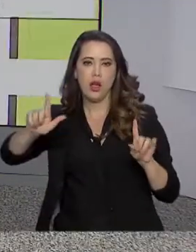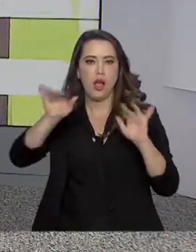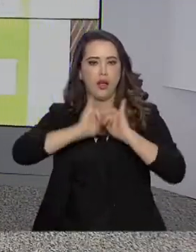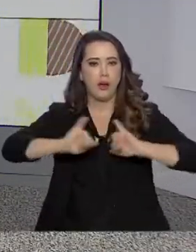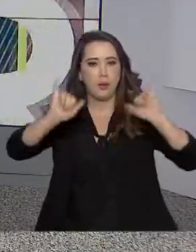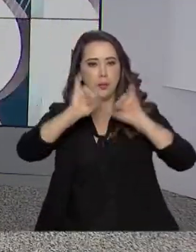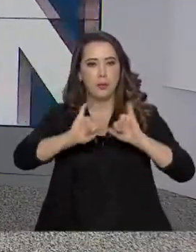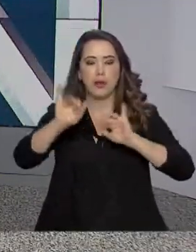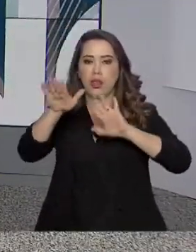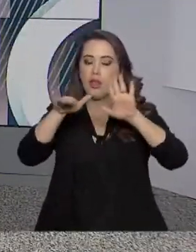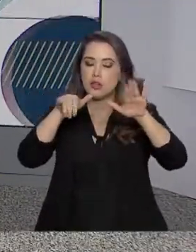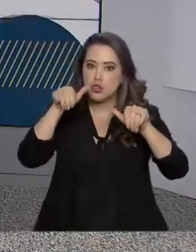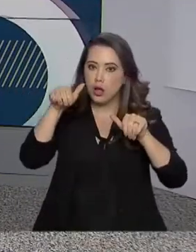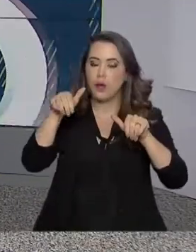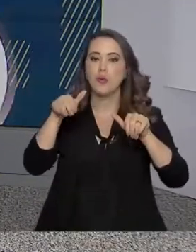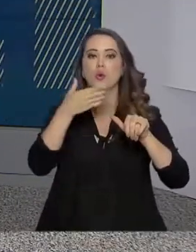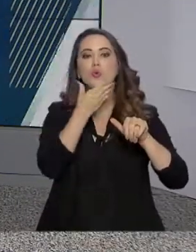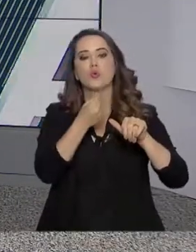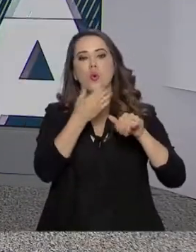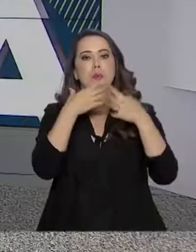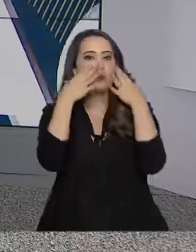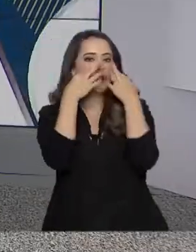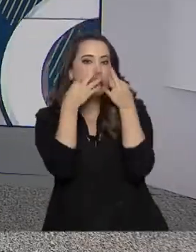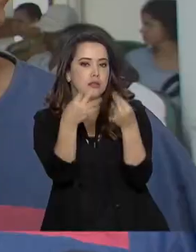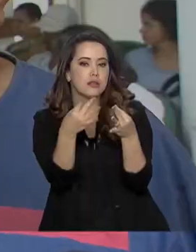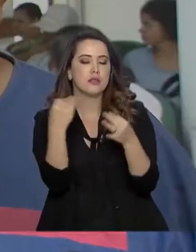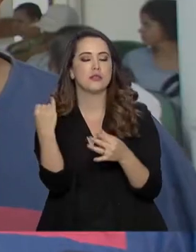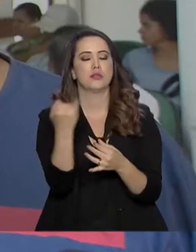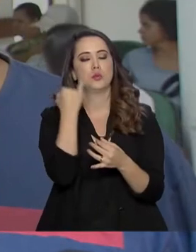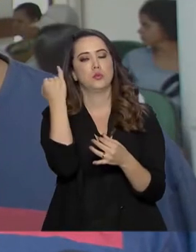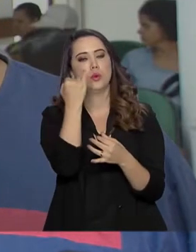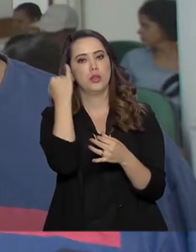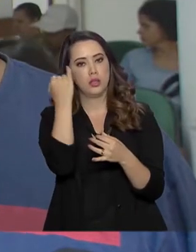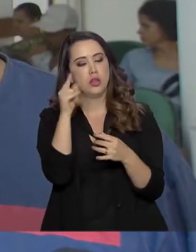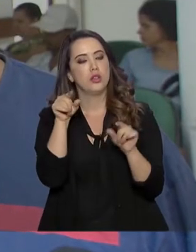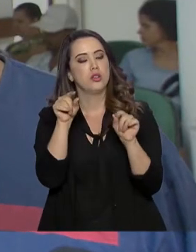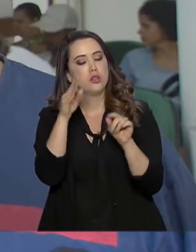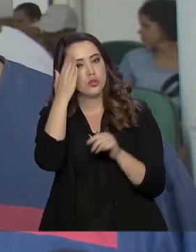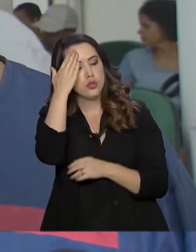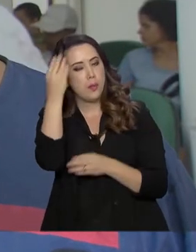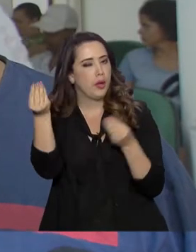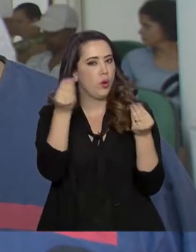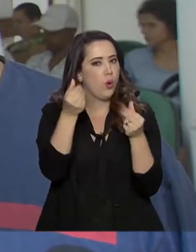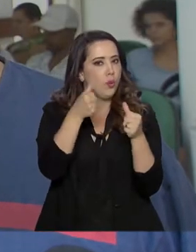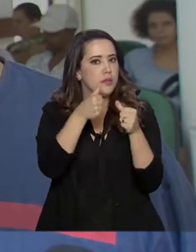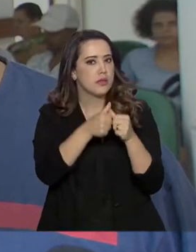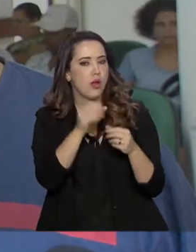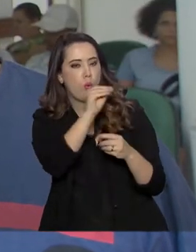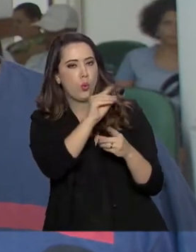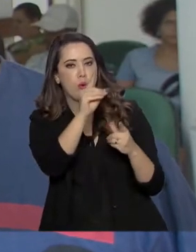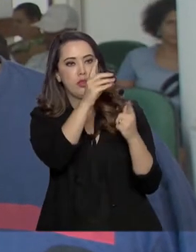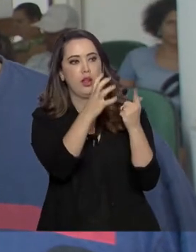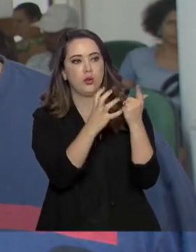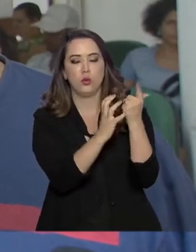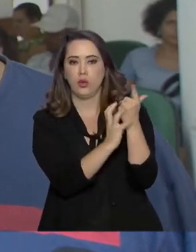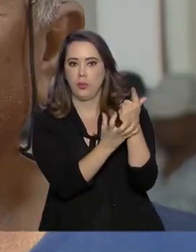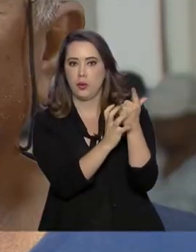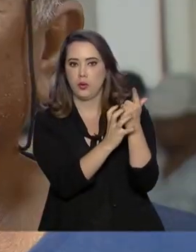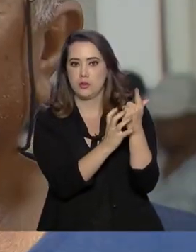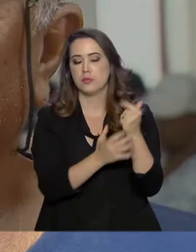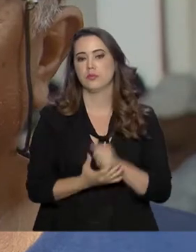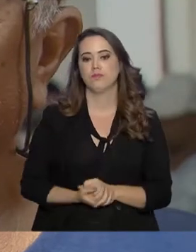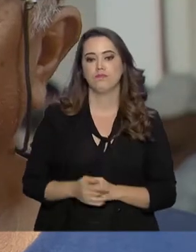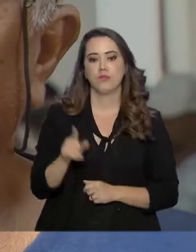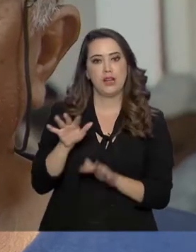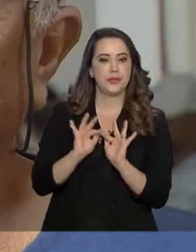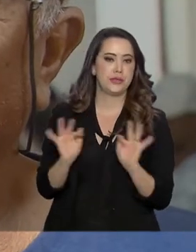dos homens para a importância do exame de próstata. Seu evangelista foi fazer um exame simples de sangue e